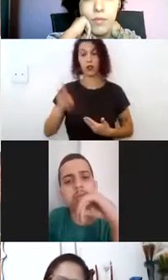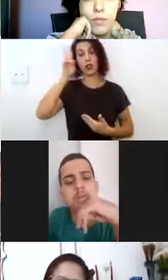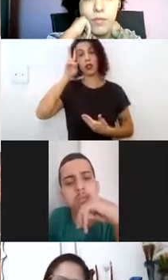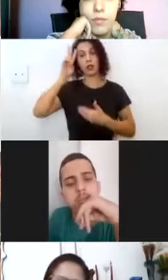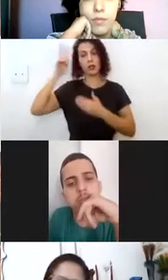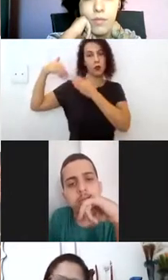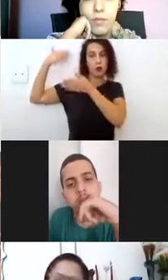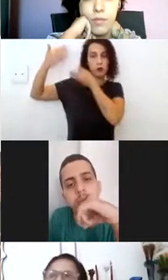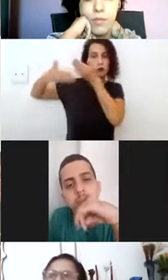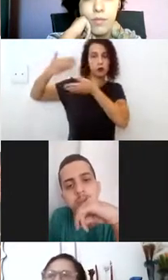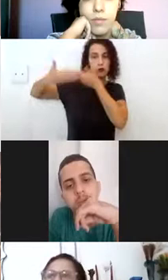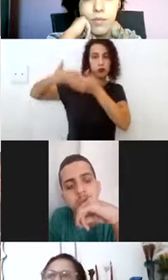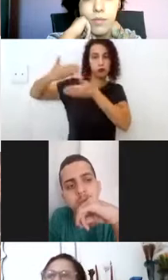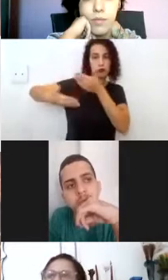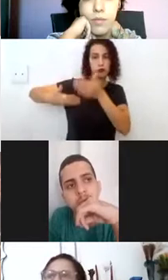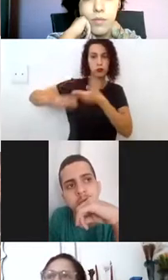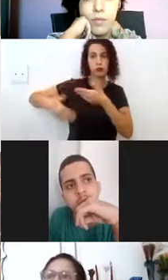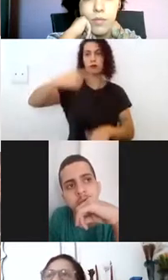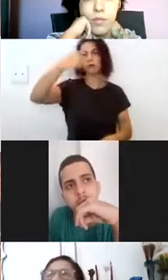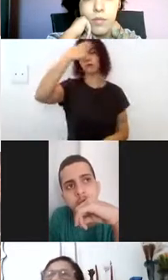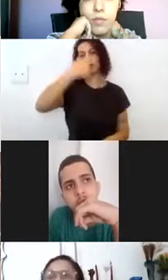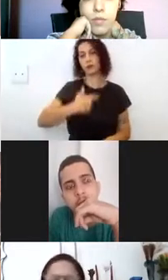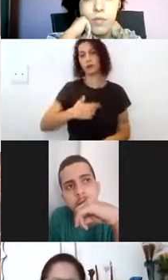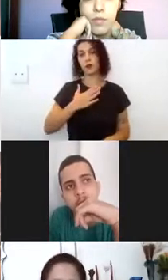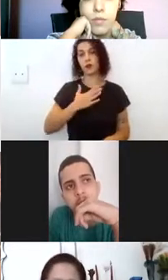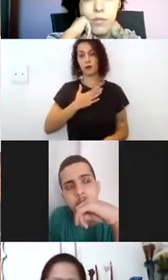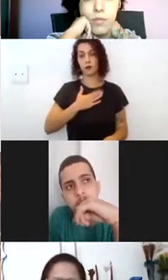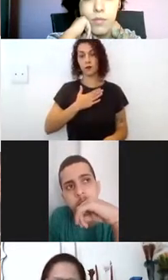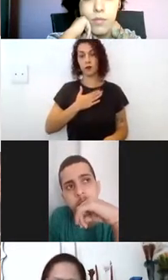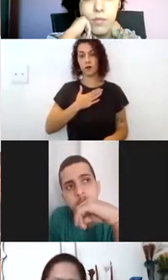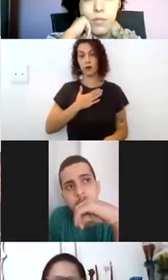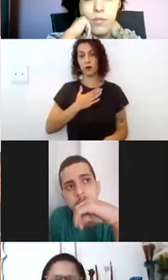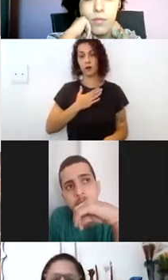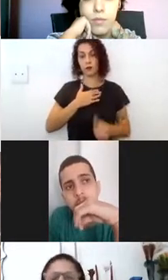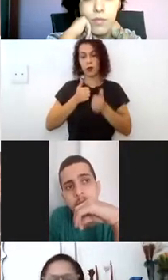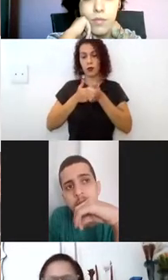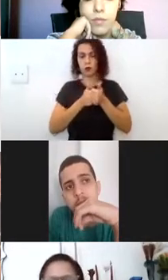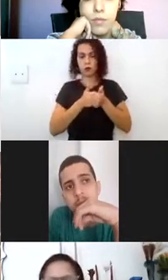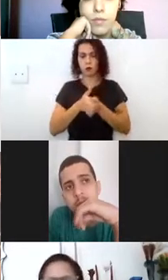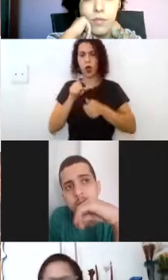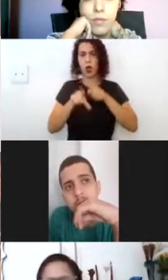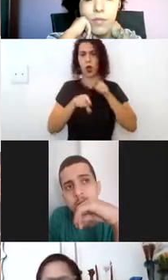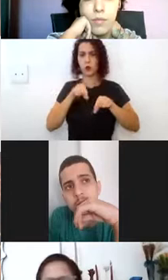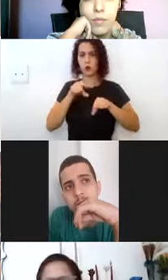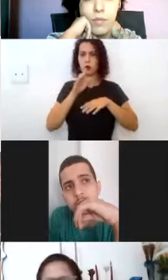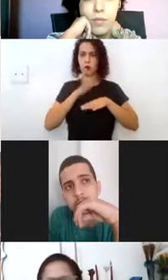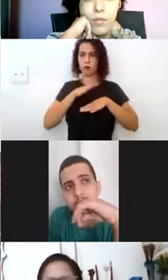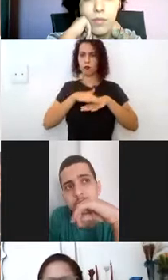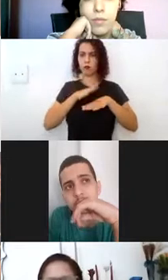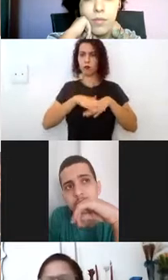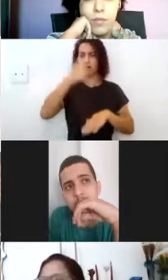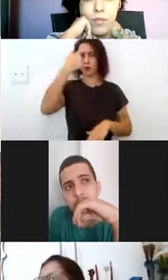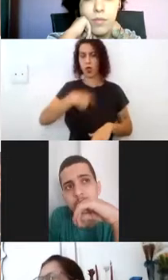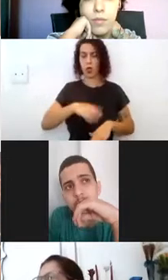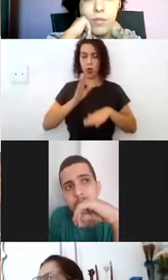meu lugar Olá eu sou a minha própria embarcação eu sou minha própria